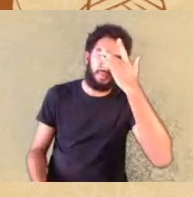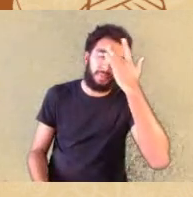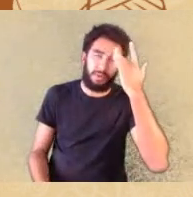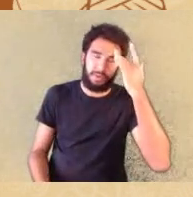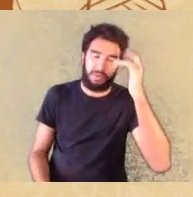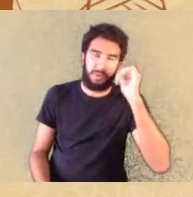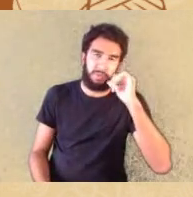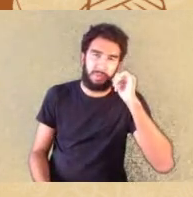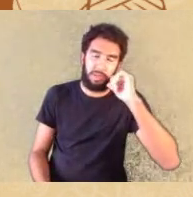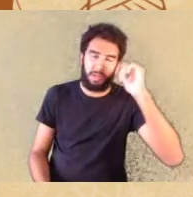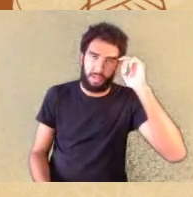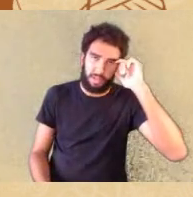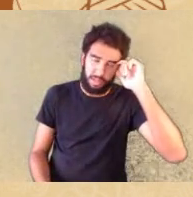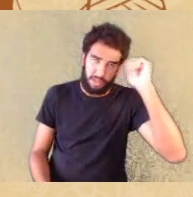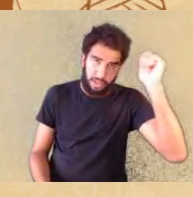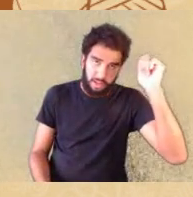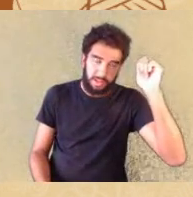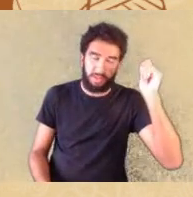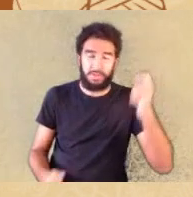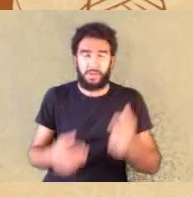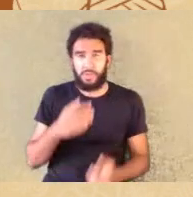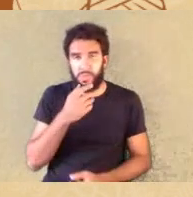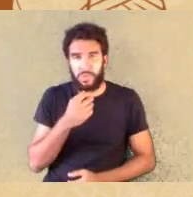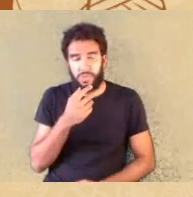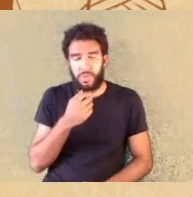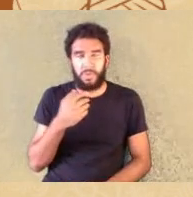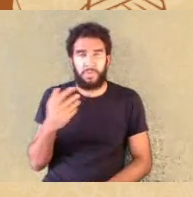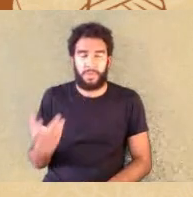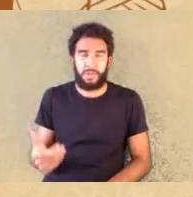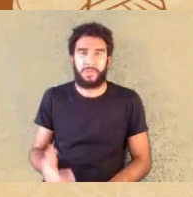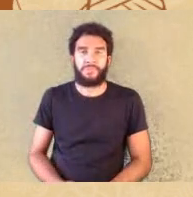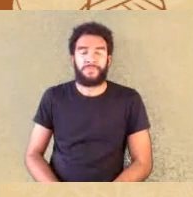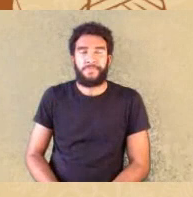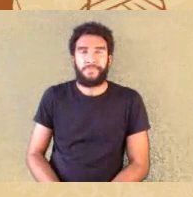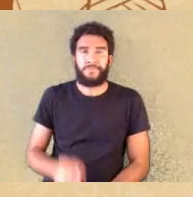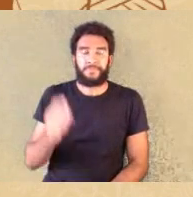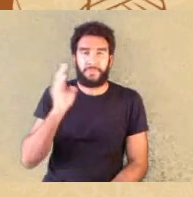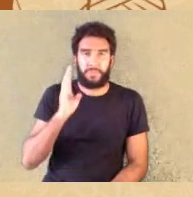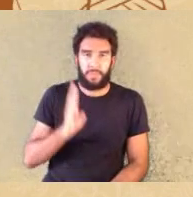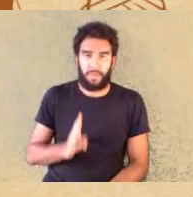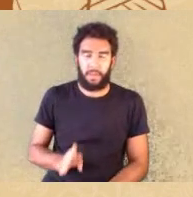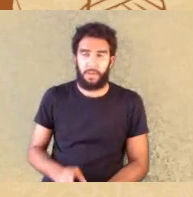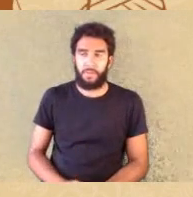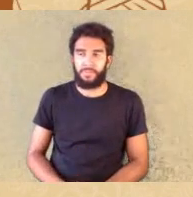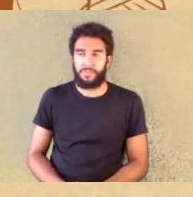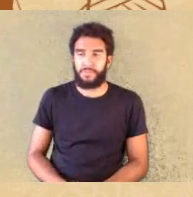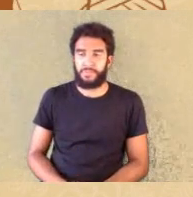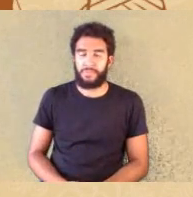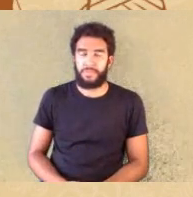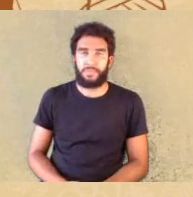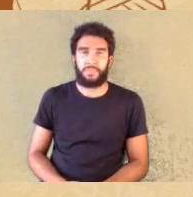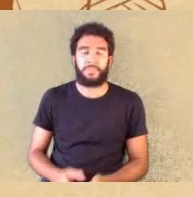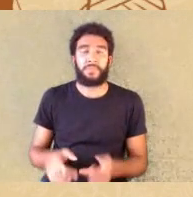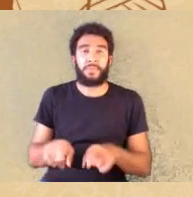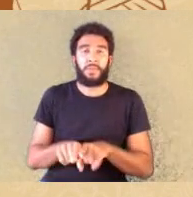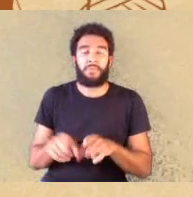trans travestis, com as mulheres trans travestis que